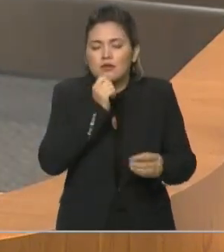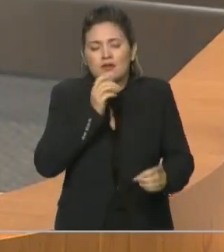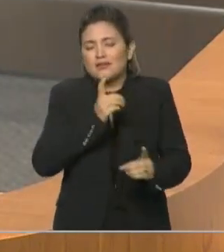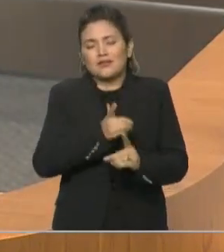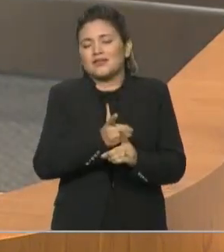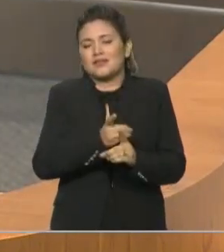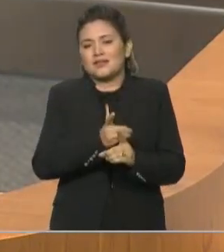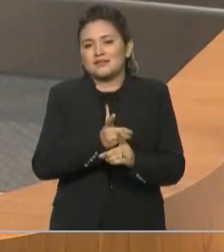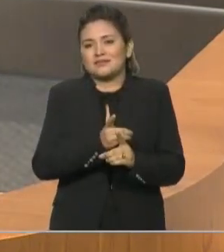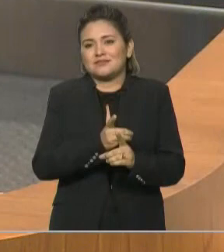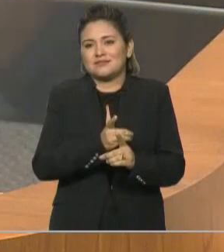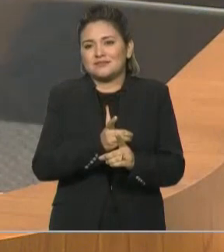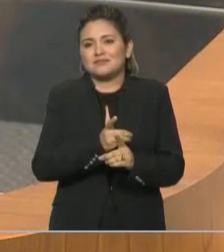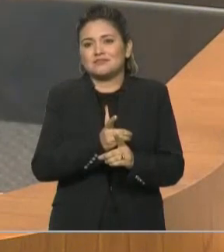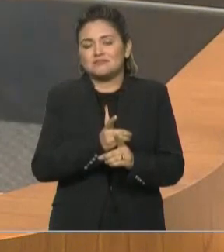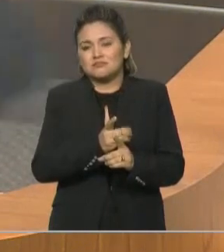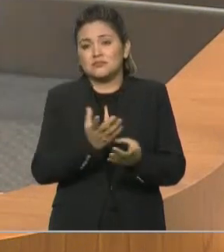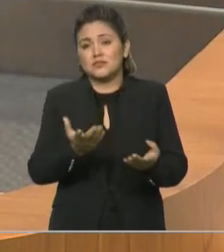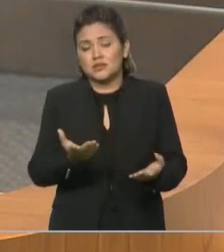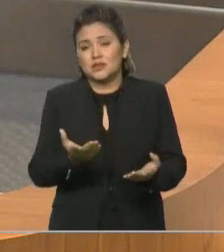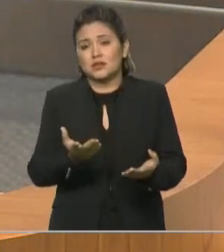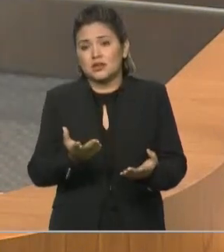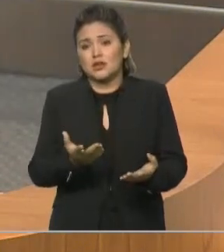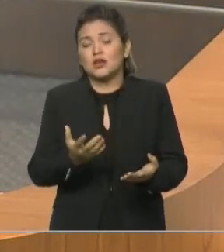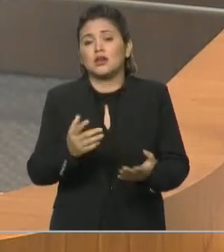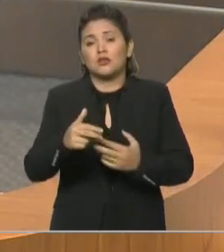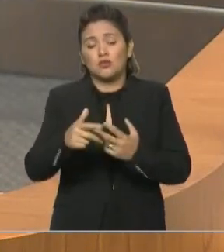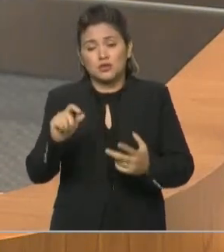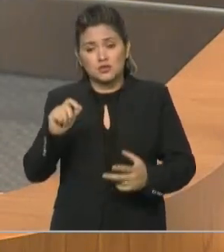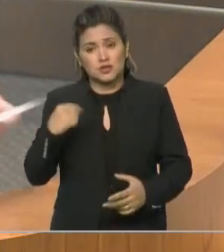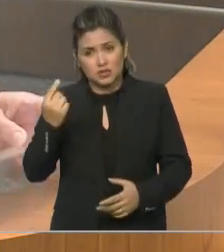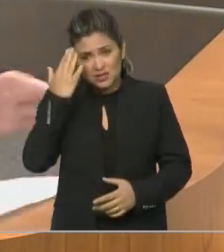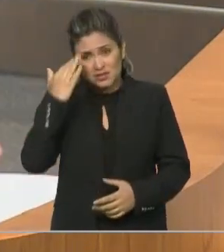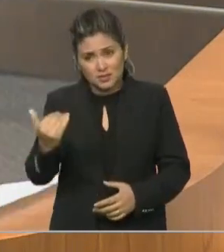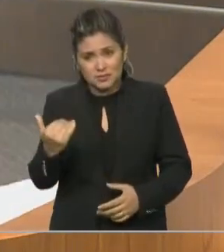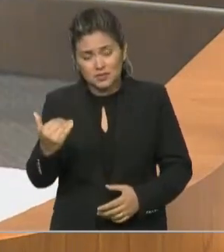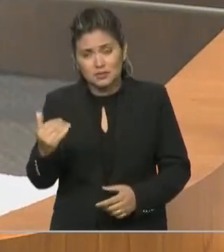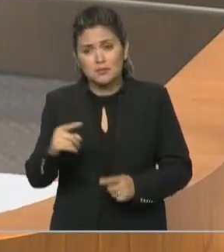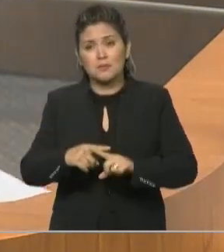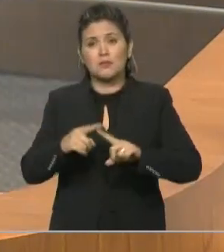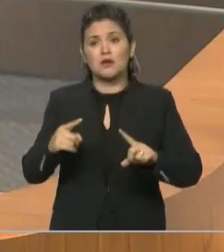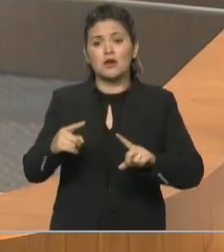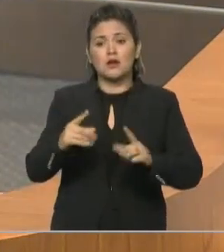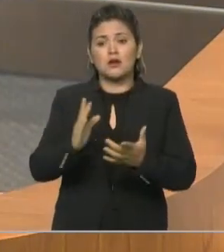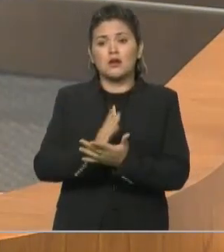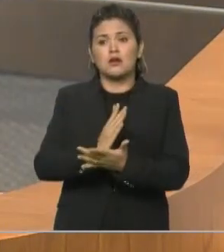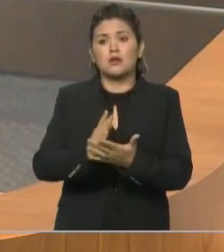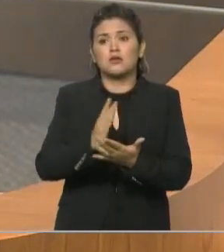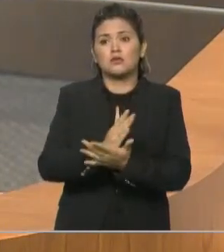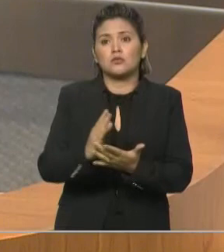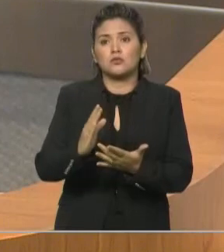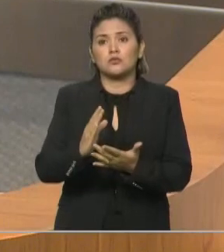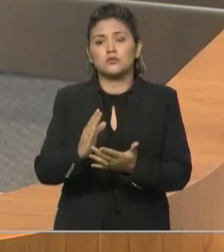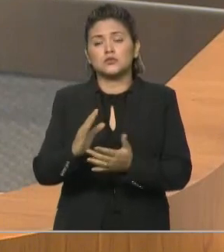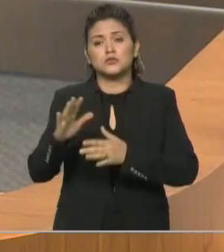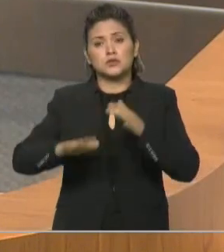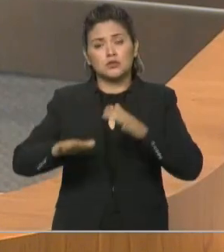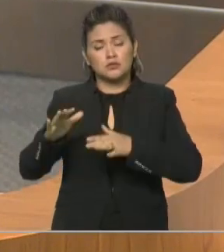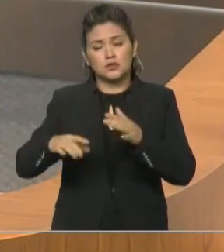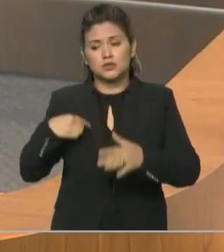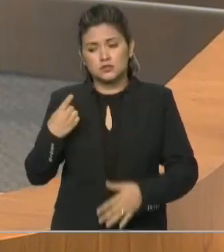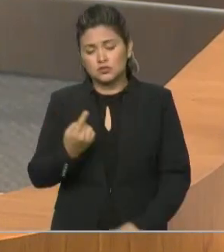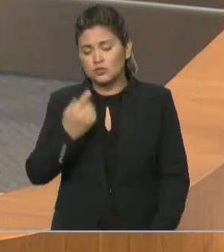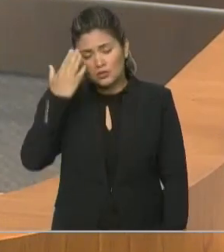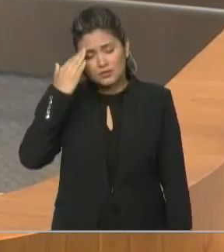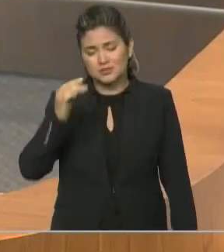outros dados que não se tem acesso. Dessa ordem, senhores, eu posso dizer a vocês que de